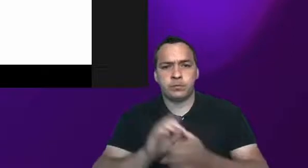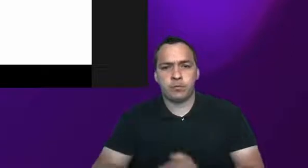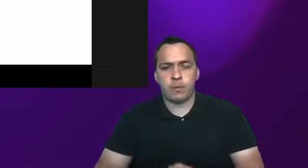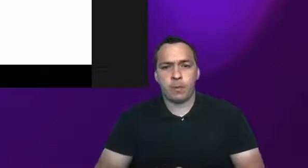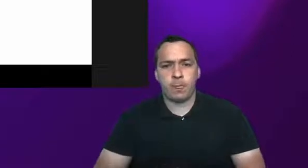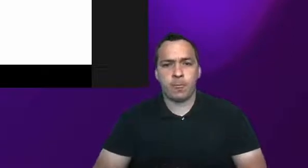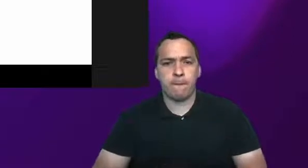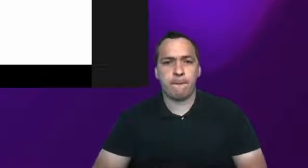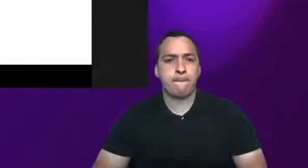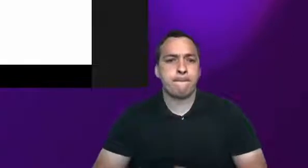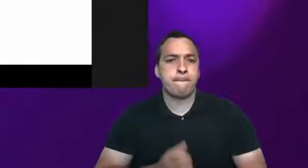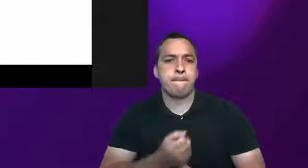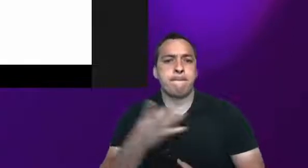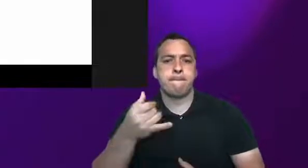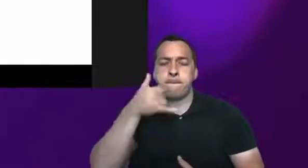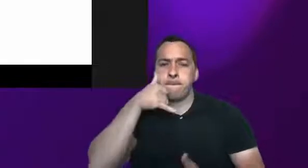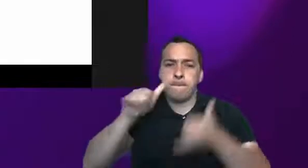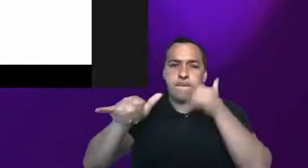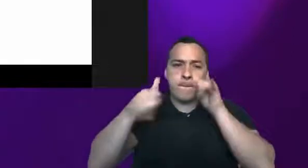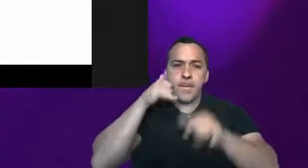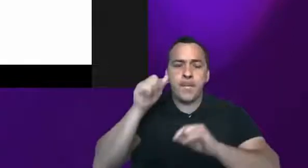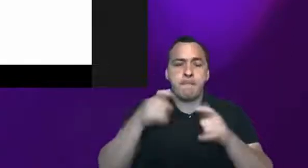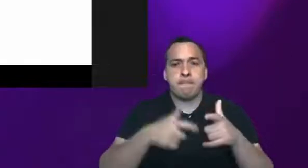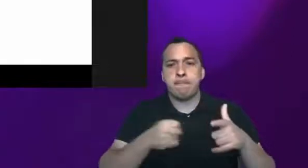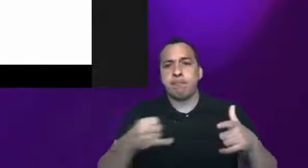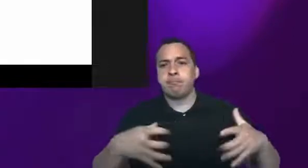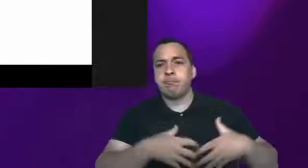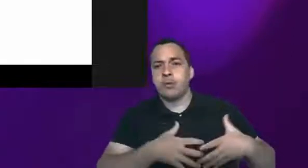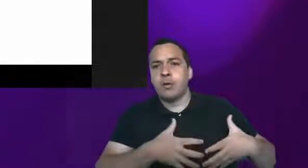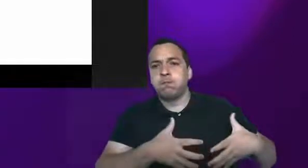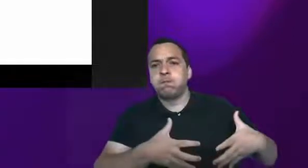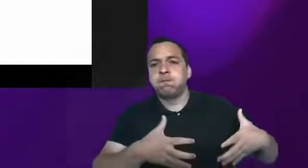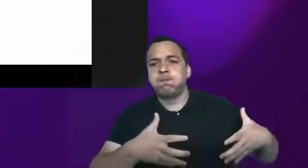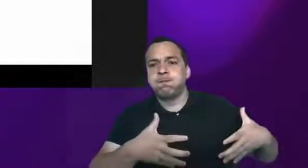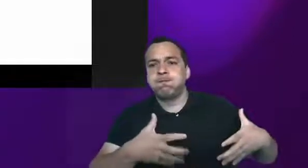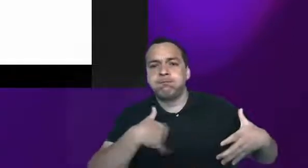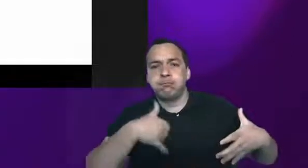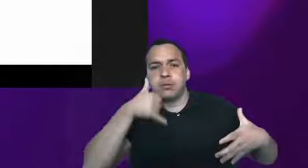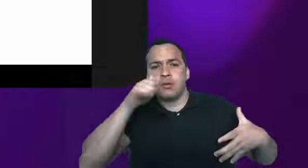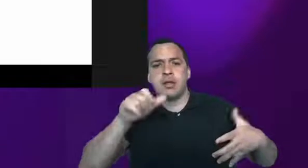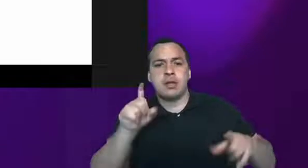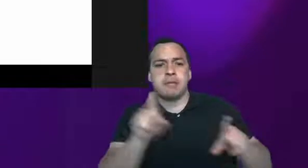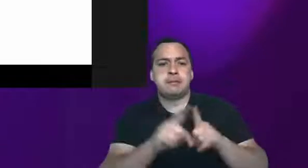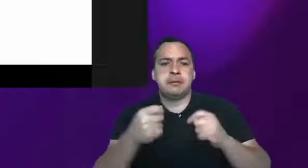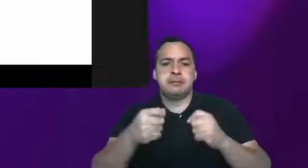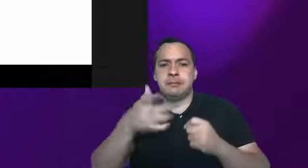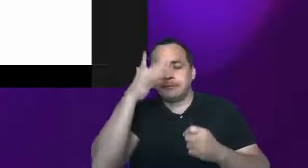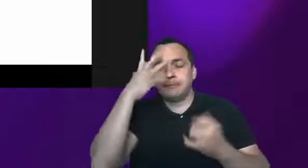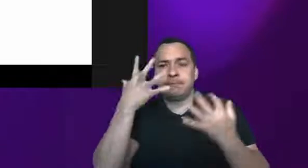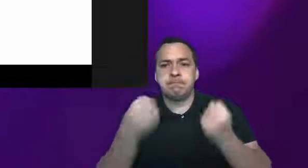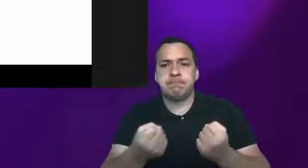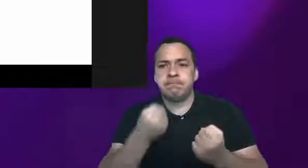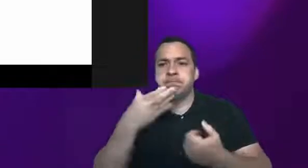evitados e é muito importante que os doentes tenham uma boa resposta à quimioterapia.